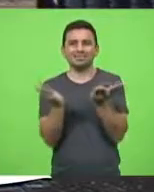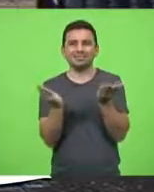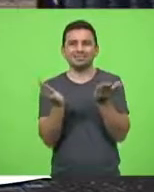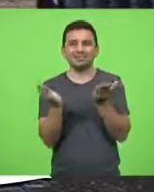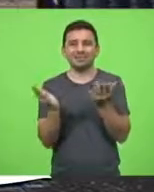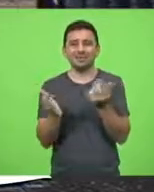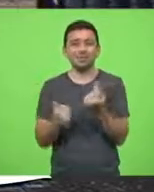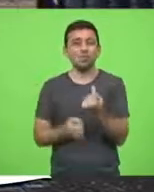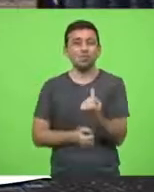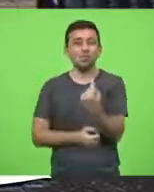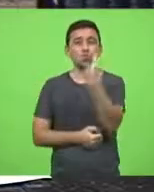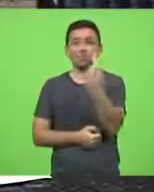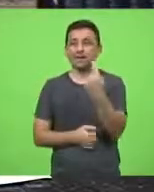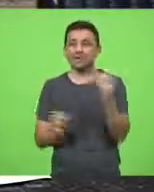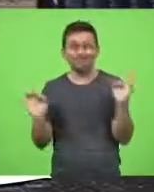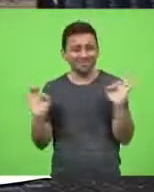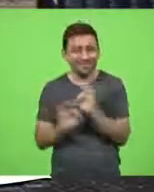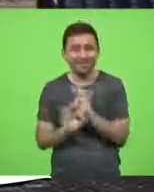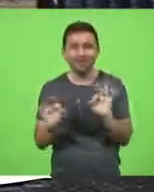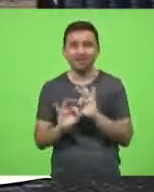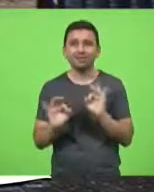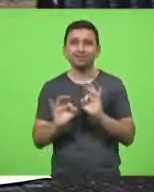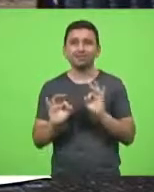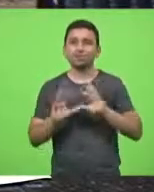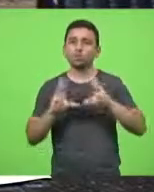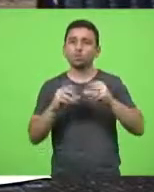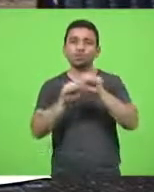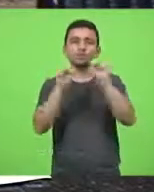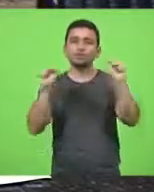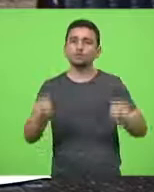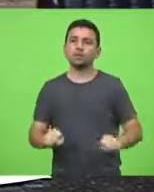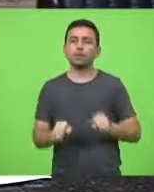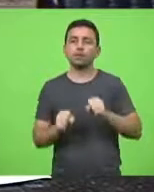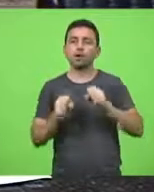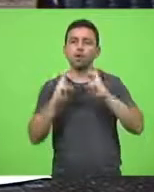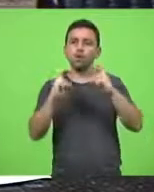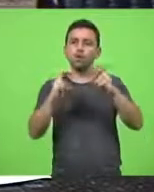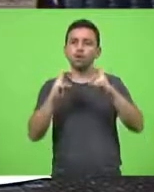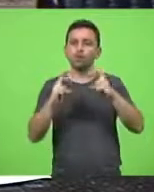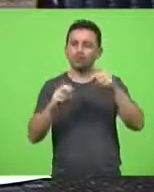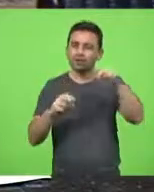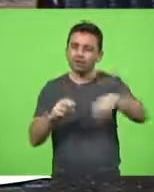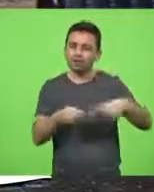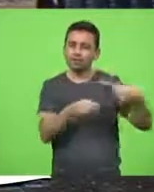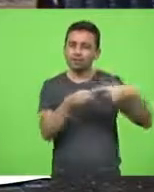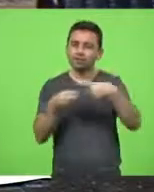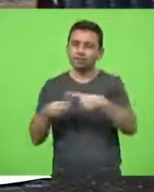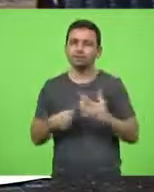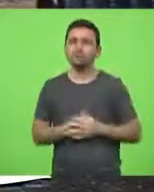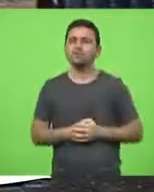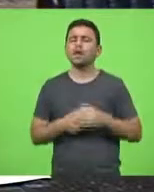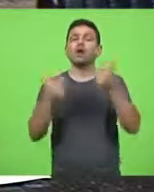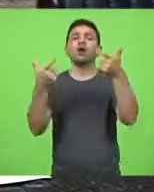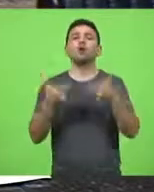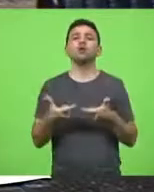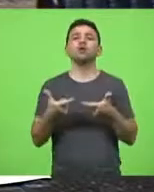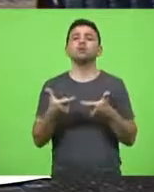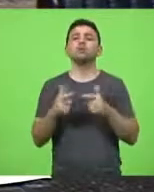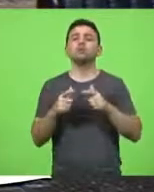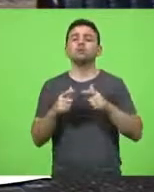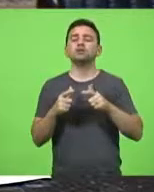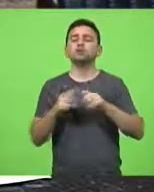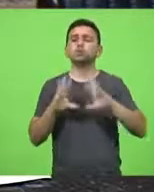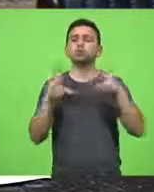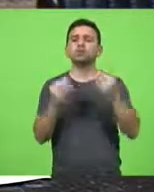uma sequer licitação no sistema de ônibus intermunicipal. Onde estão essas